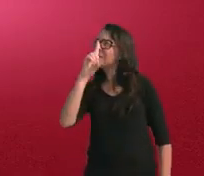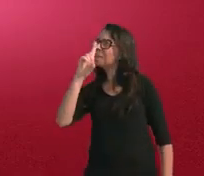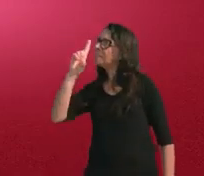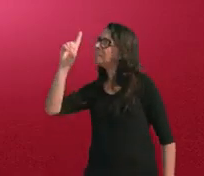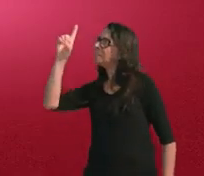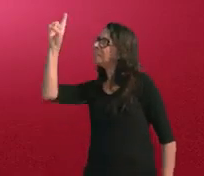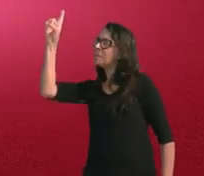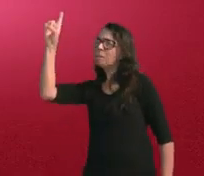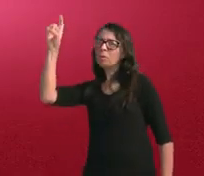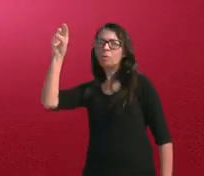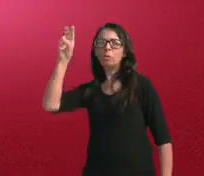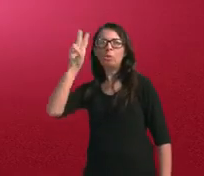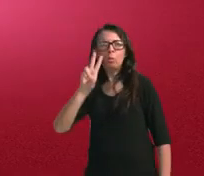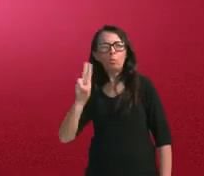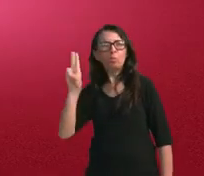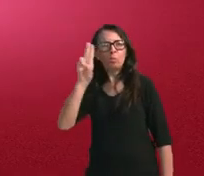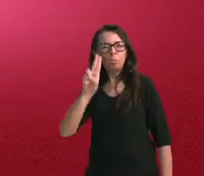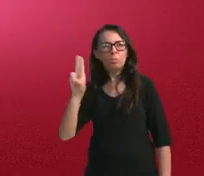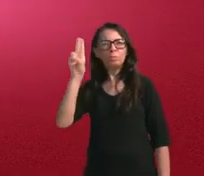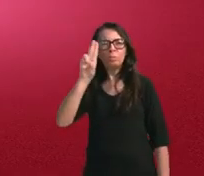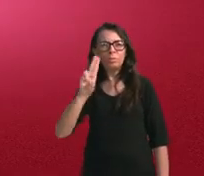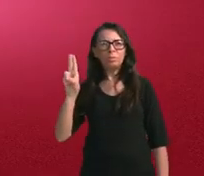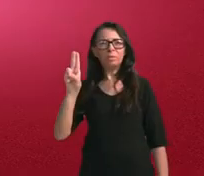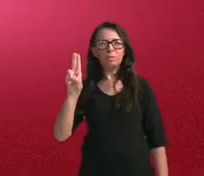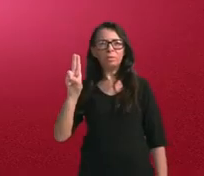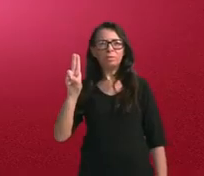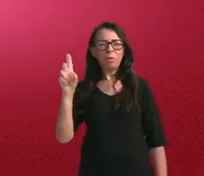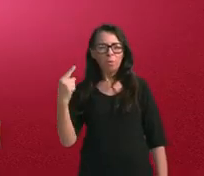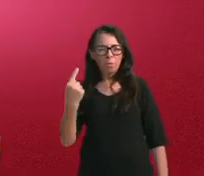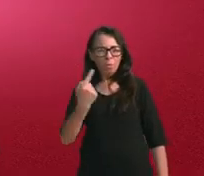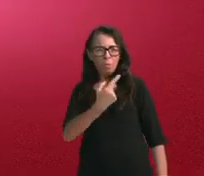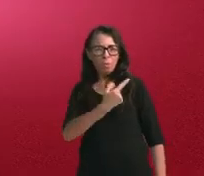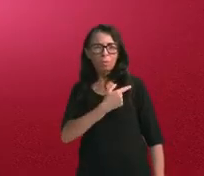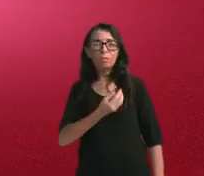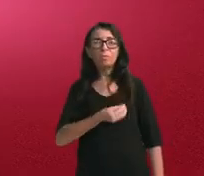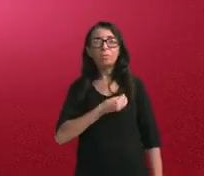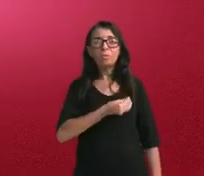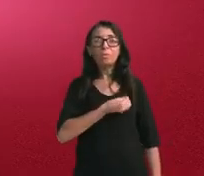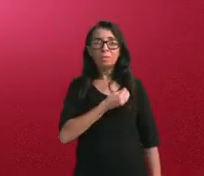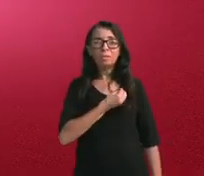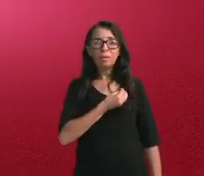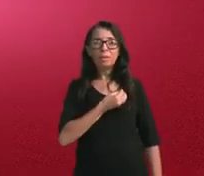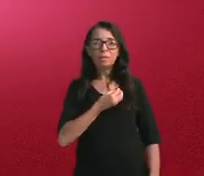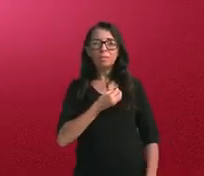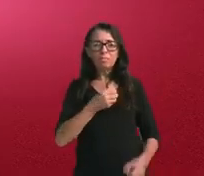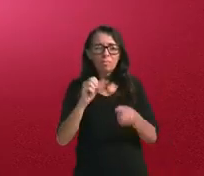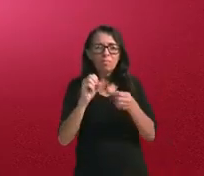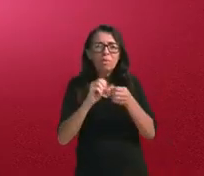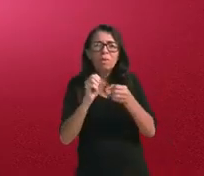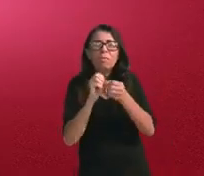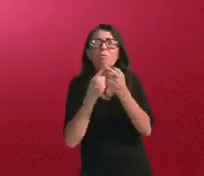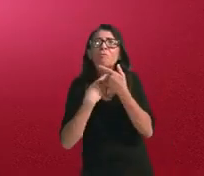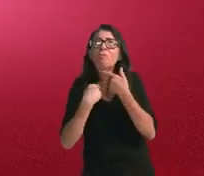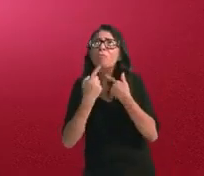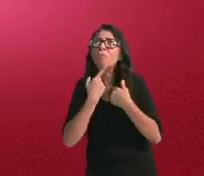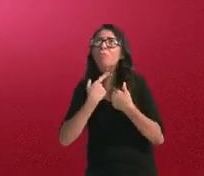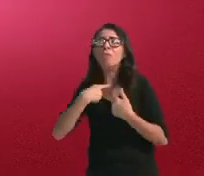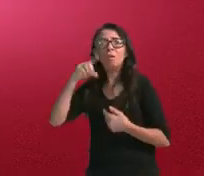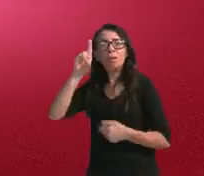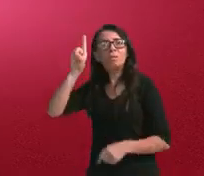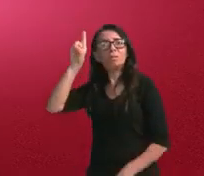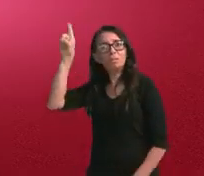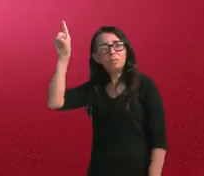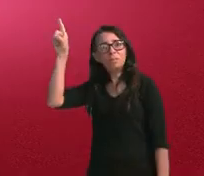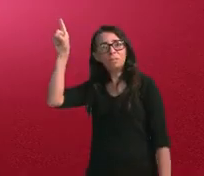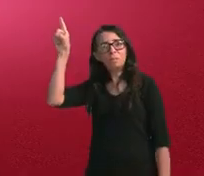Então, a gente vai comentar algumas passagens do Velho Testamento, através de Moisés, com a retirada do povo do